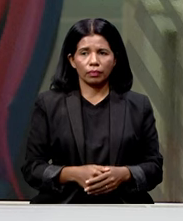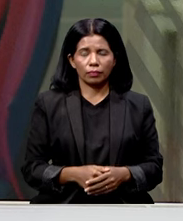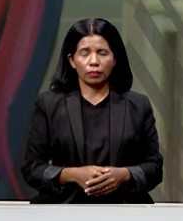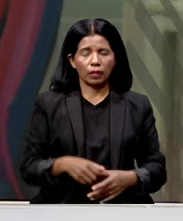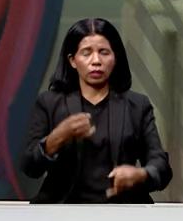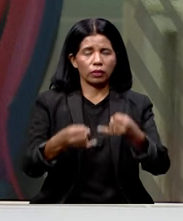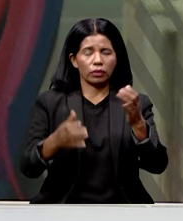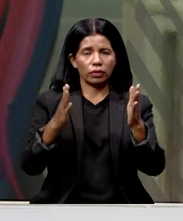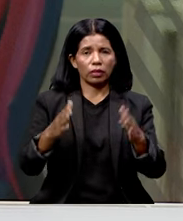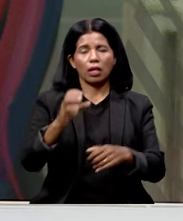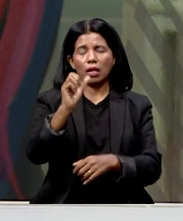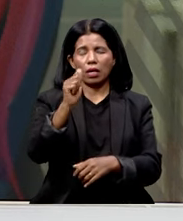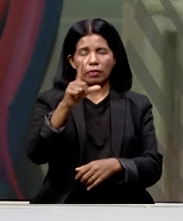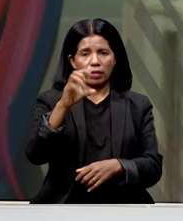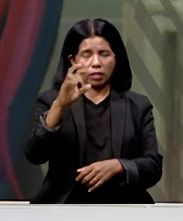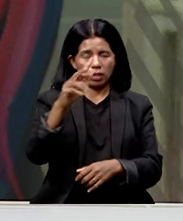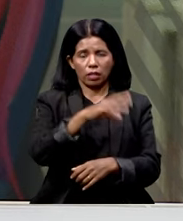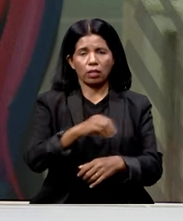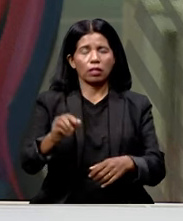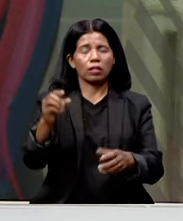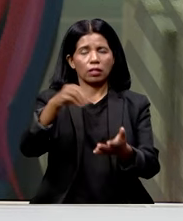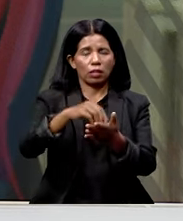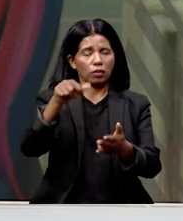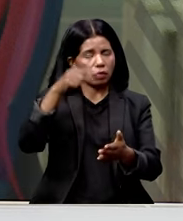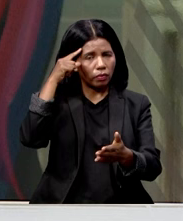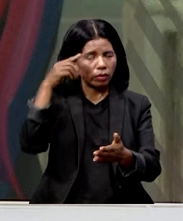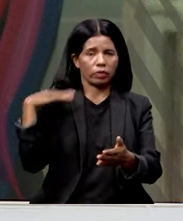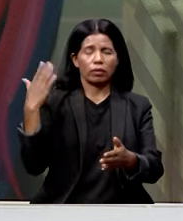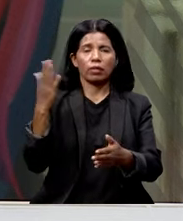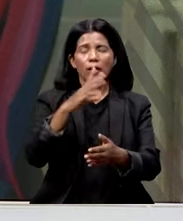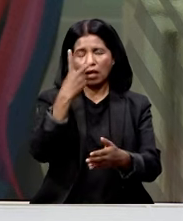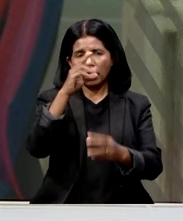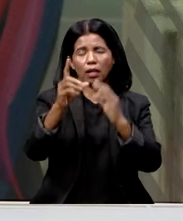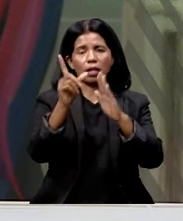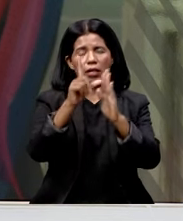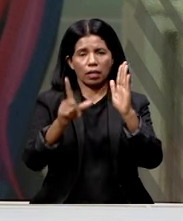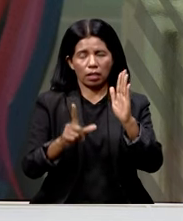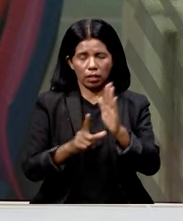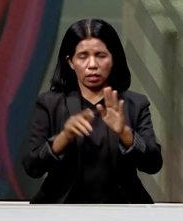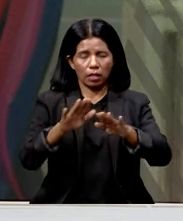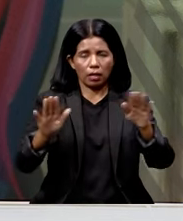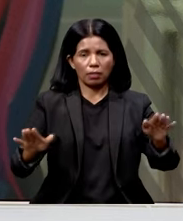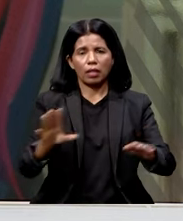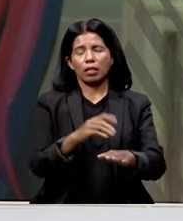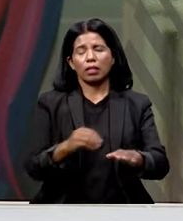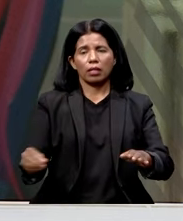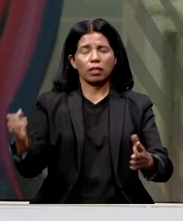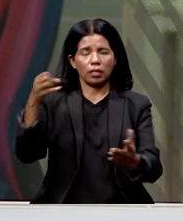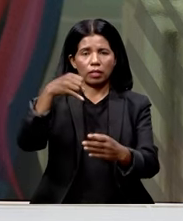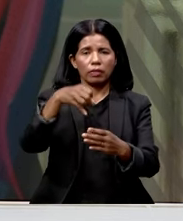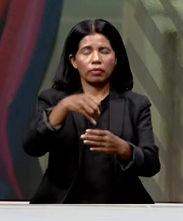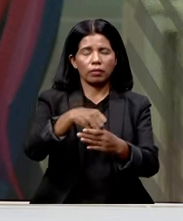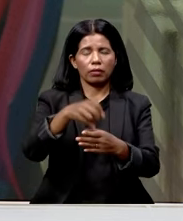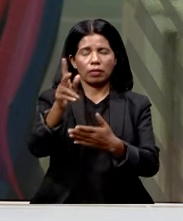Jurista Avelino Coelho, husu Governu tu kria sentru juvenil, no renova lei kona ba labarik minoridade sira envolve